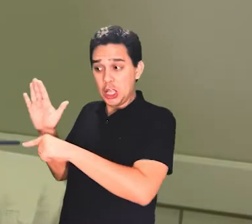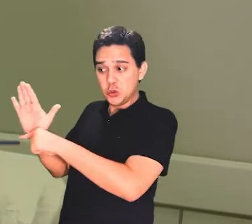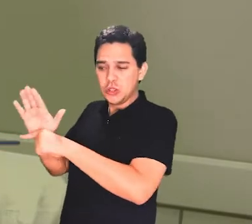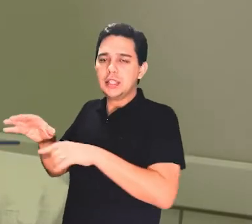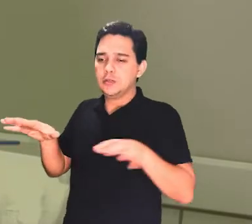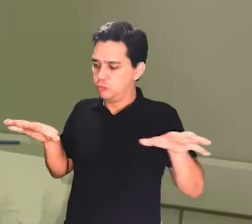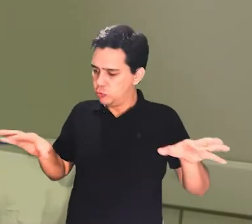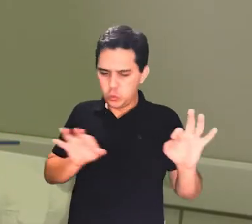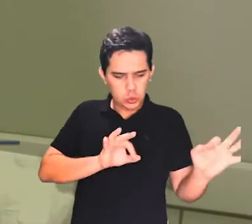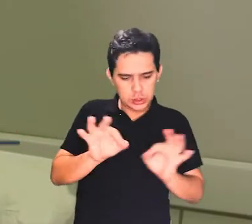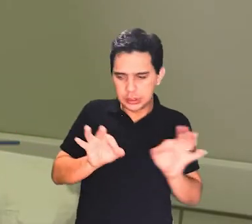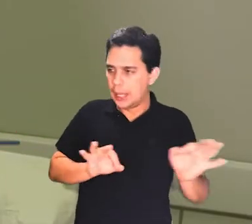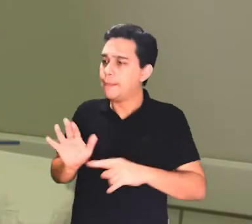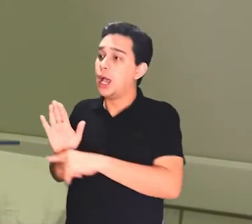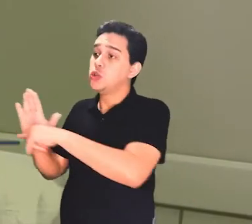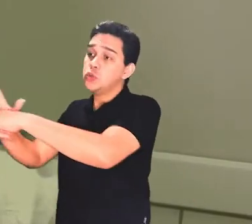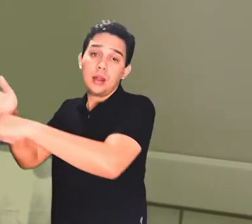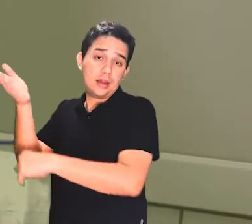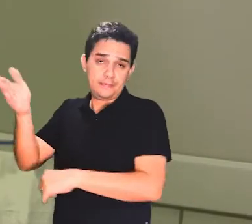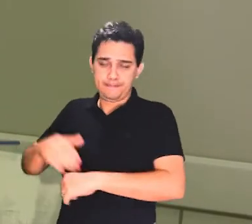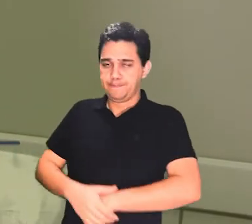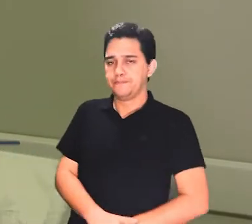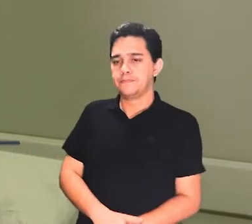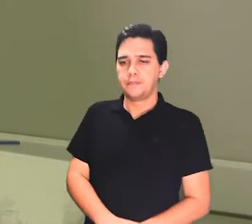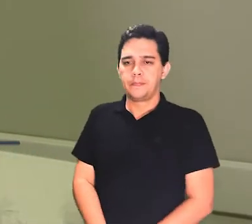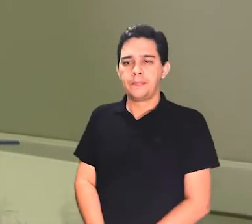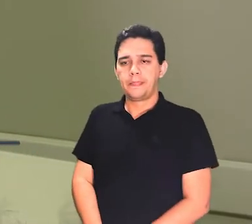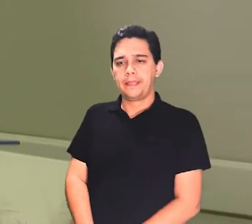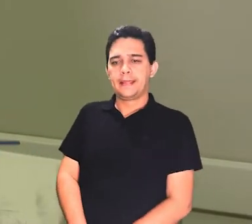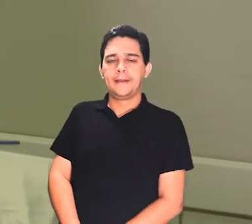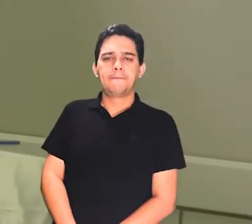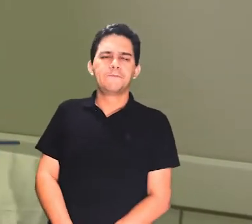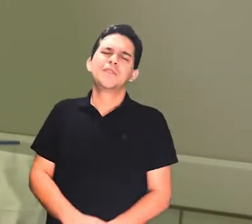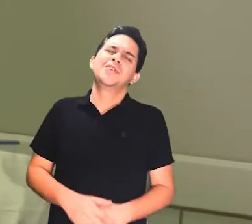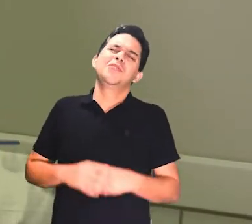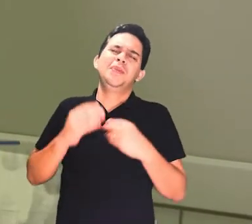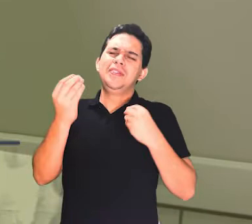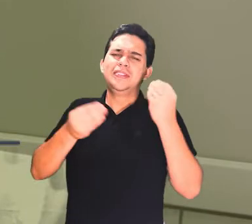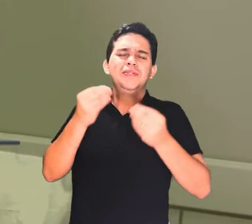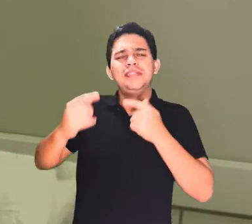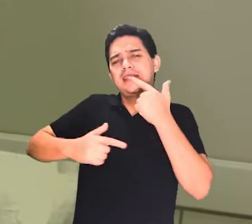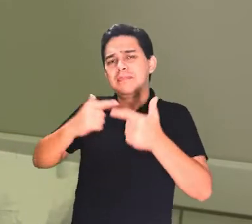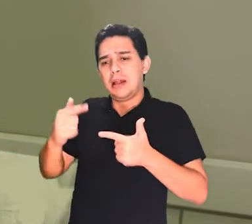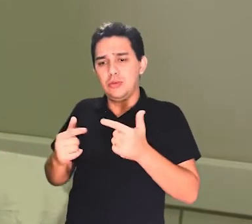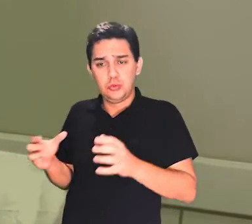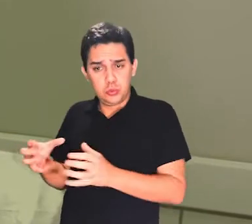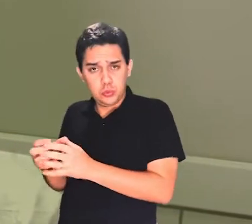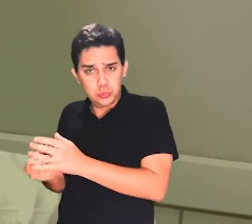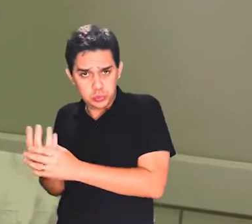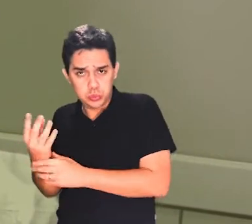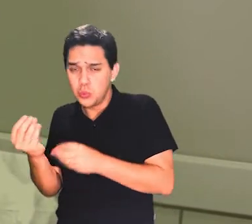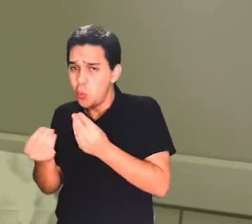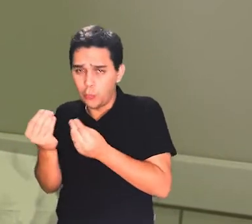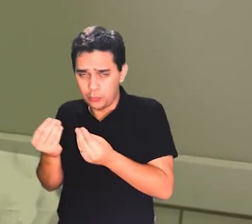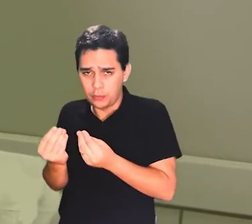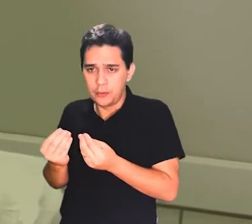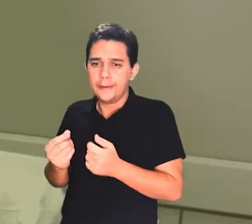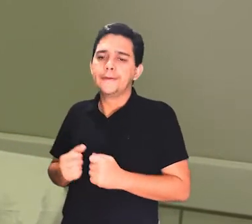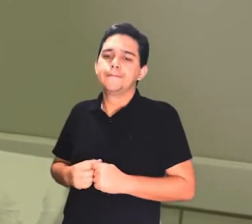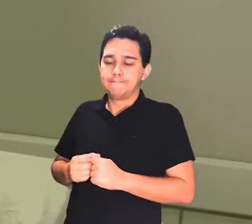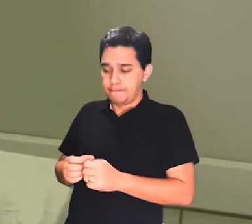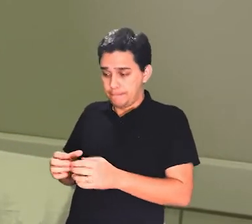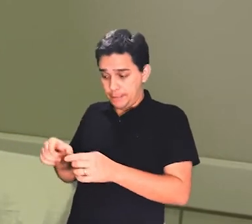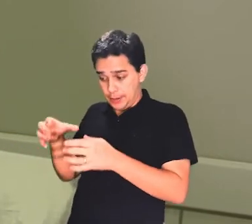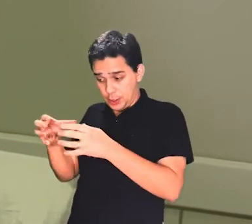mental, como é feito o trabalho? A Força-Tarefa vai focar inicialmente em algumas instituições, né?